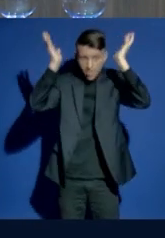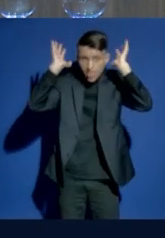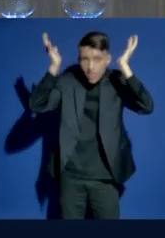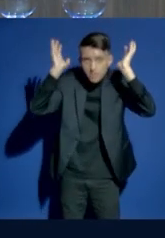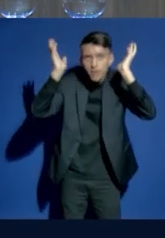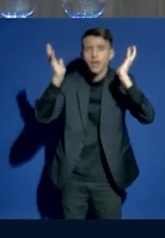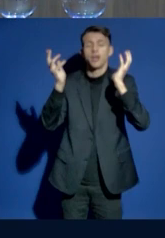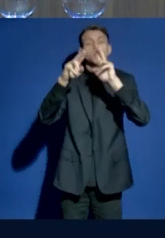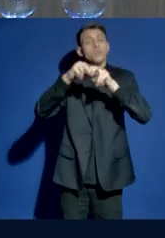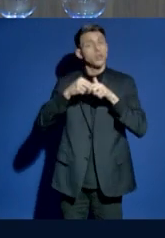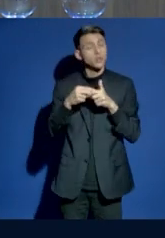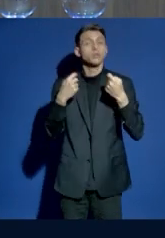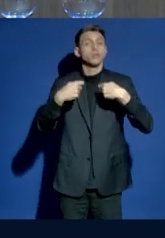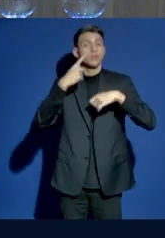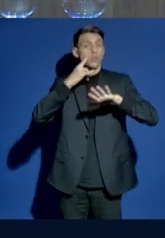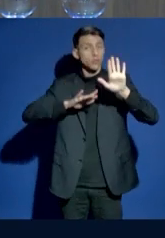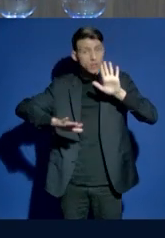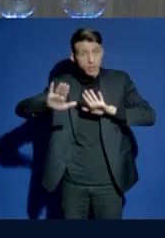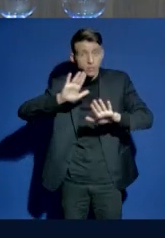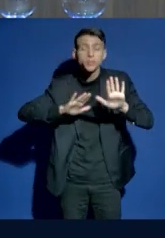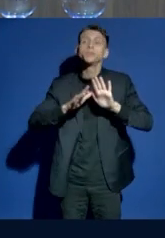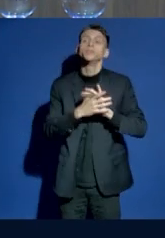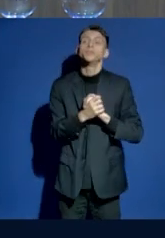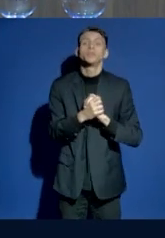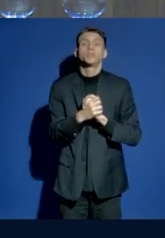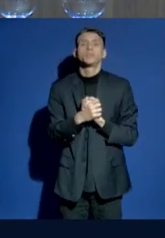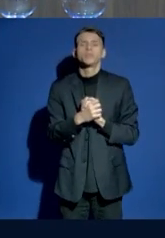que fazer com que